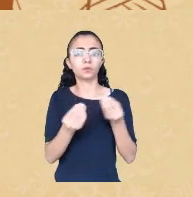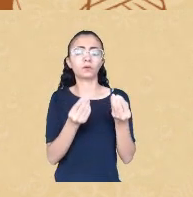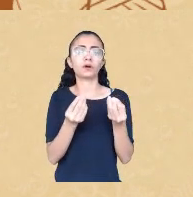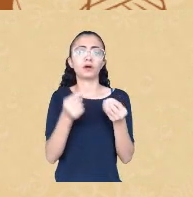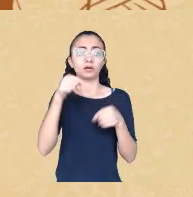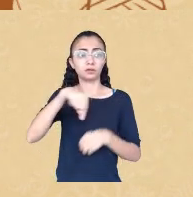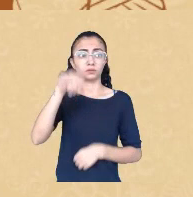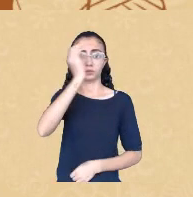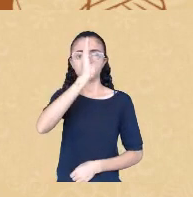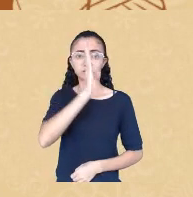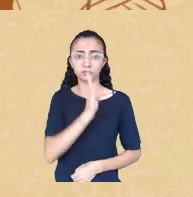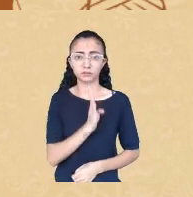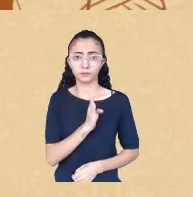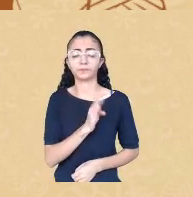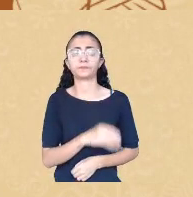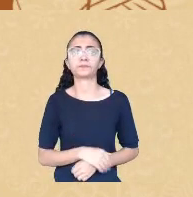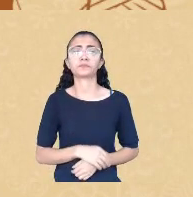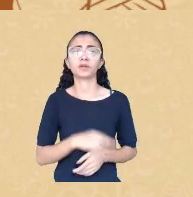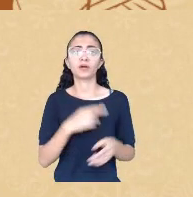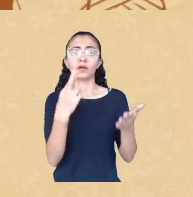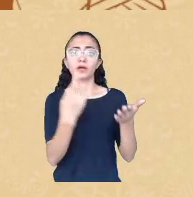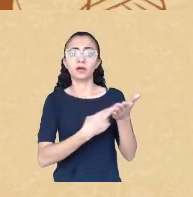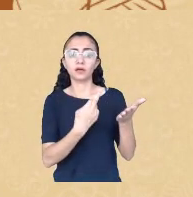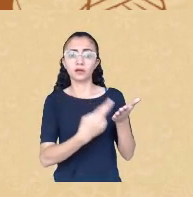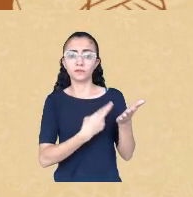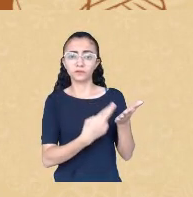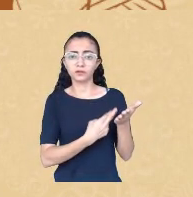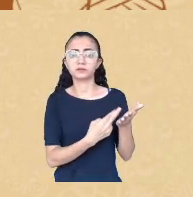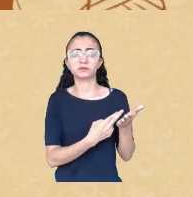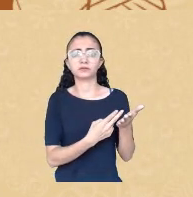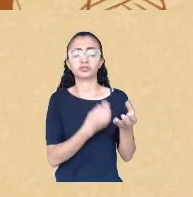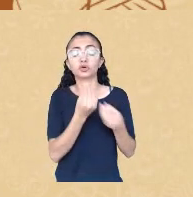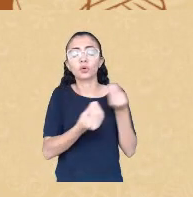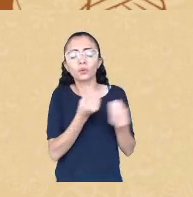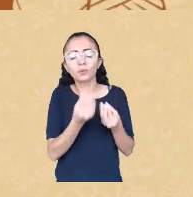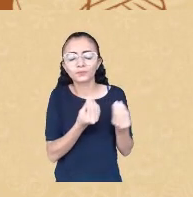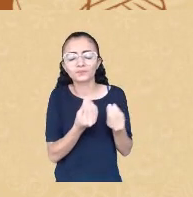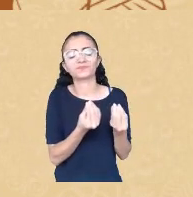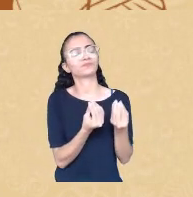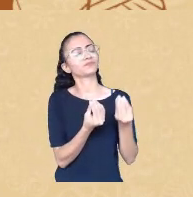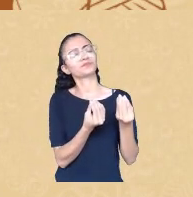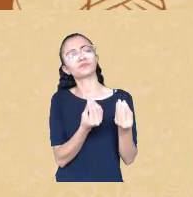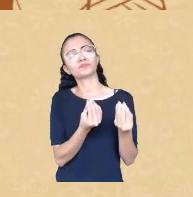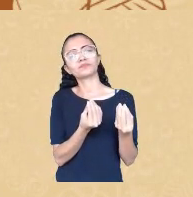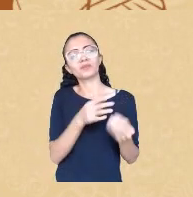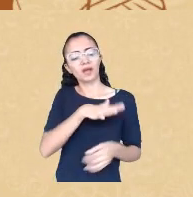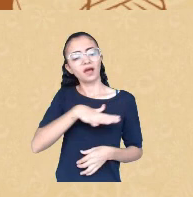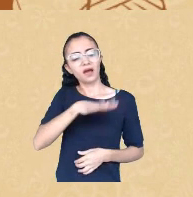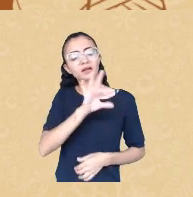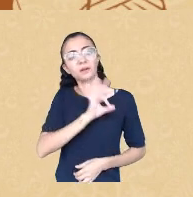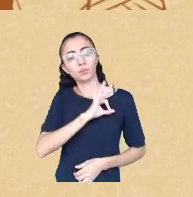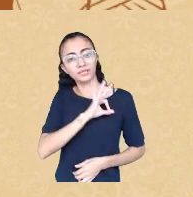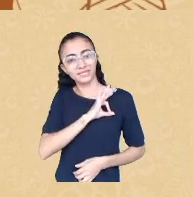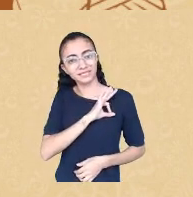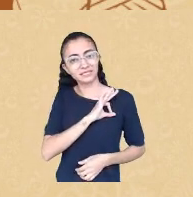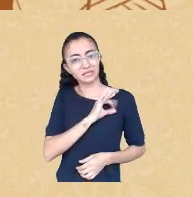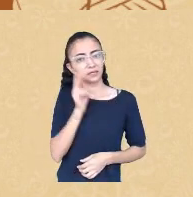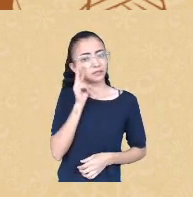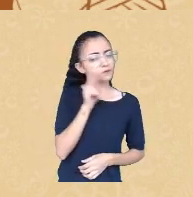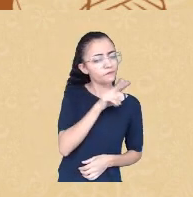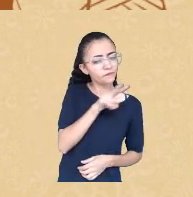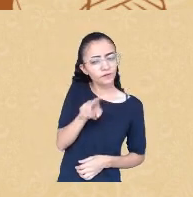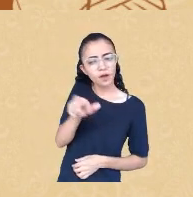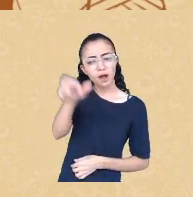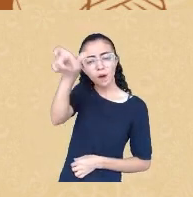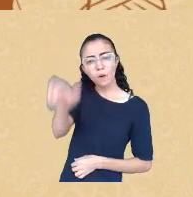a revista policial contra homens negros, particularmente o homem negro é visto como uma ameaça, né? A mulher negra é vista como aquela que é